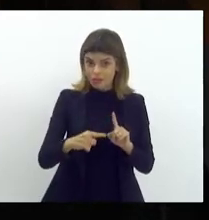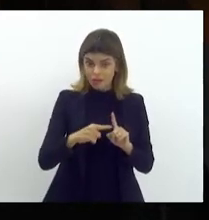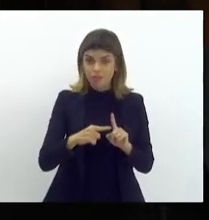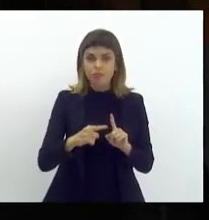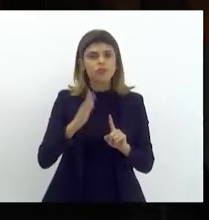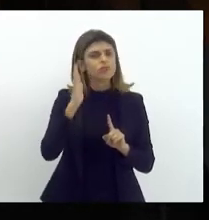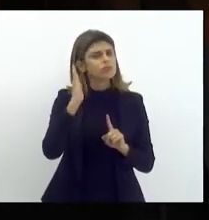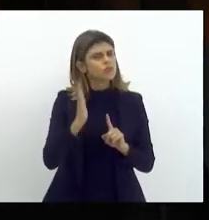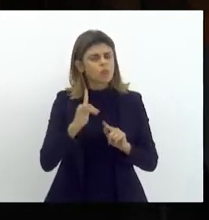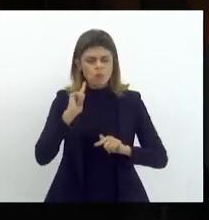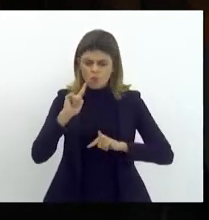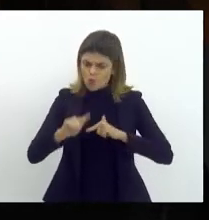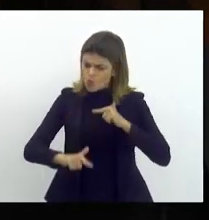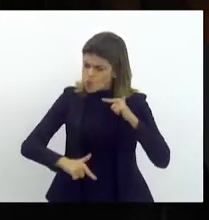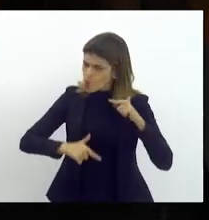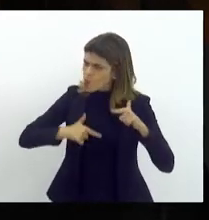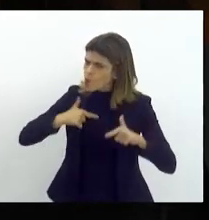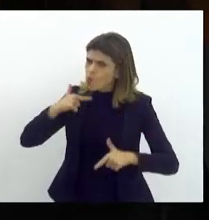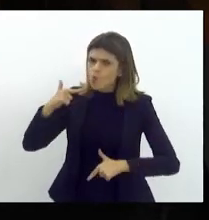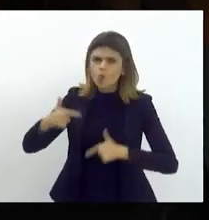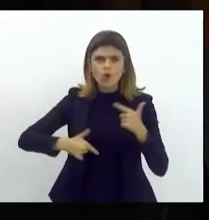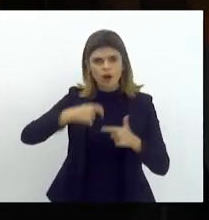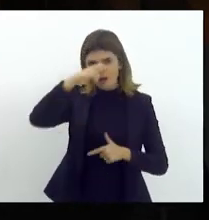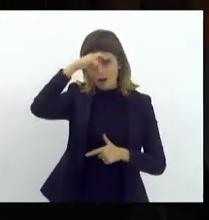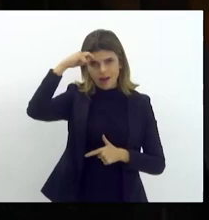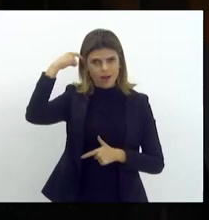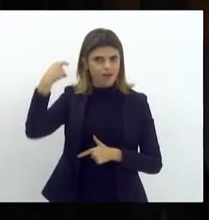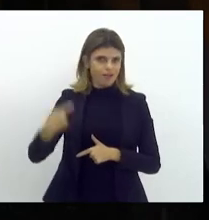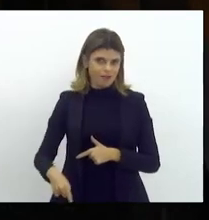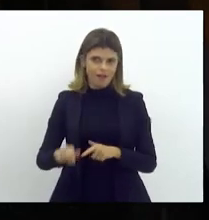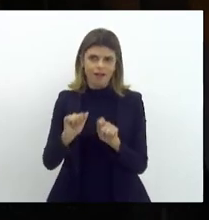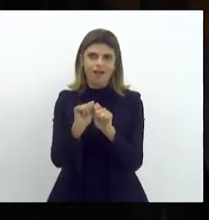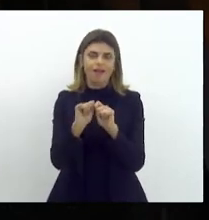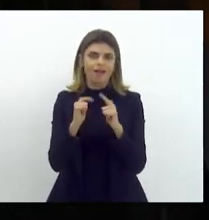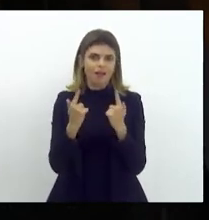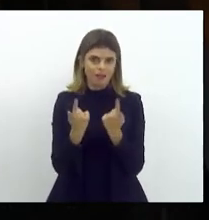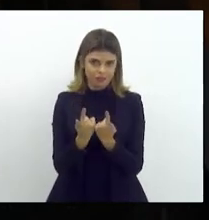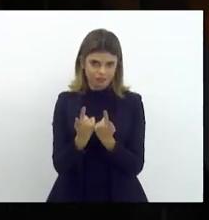foi de muito trabalho aqui na alerj